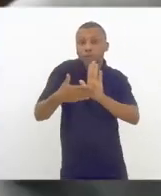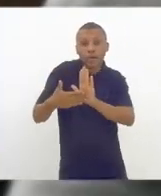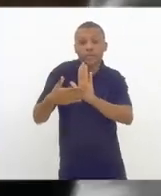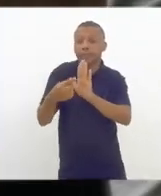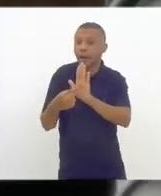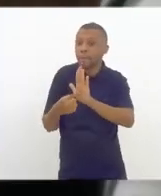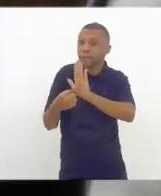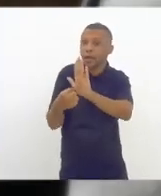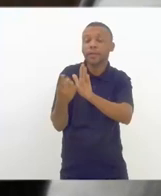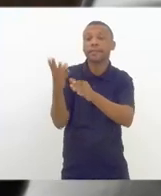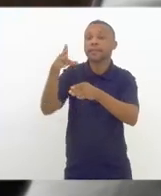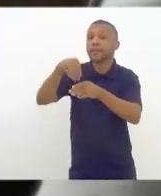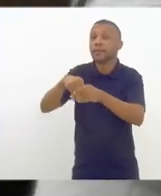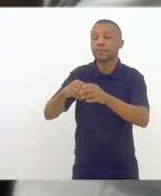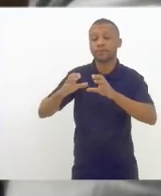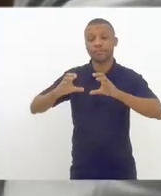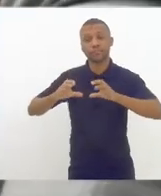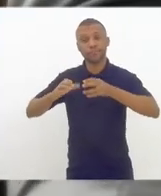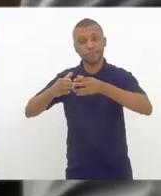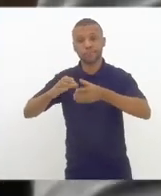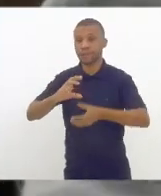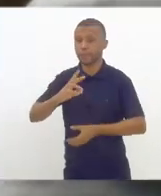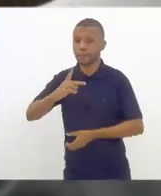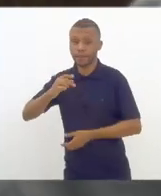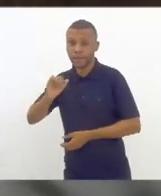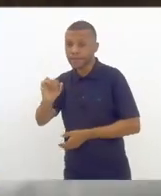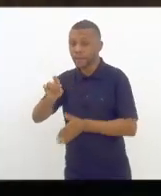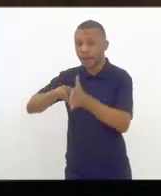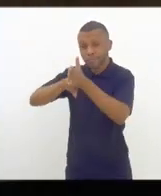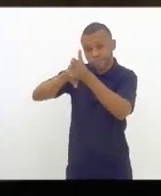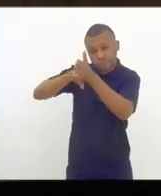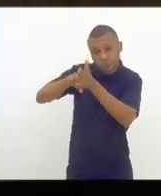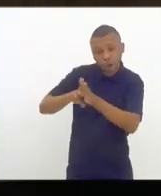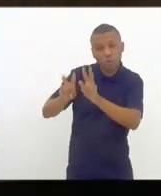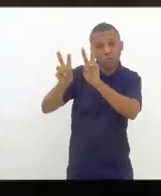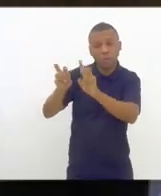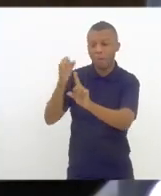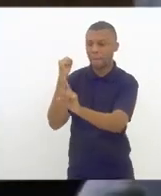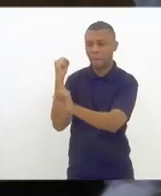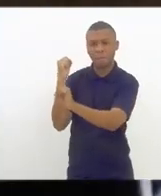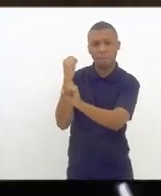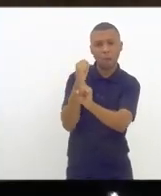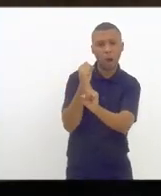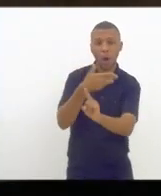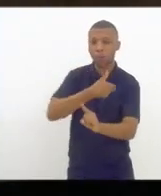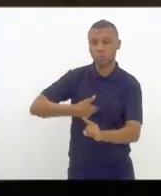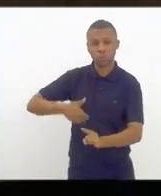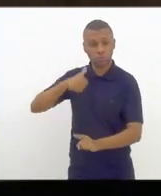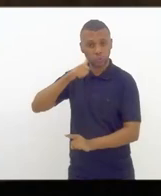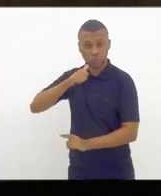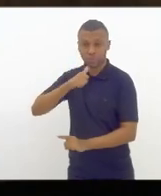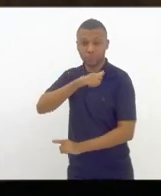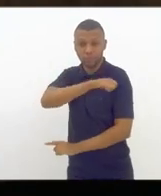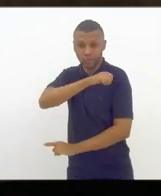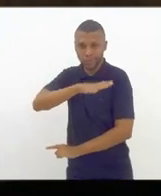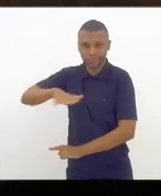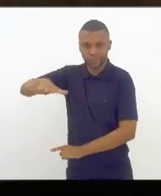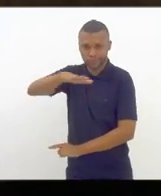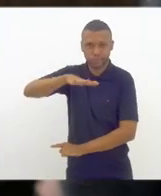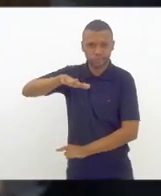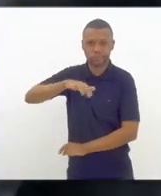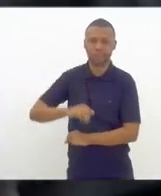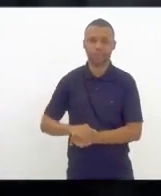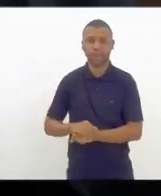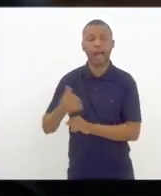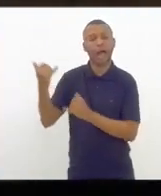CPI que apurou a questão do feminicídio no estado do Rio de Janeiro. E não há dúvida, né, pelos dados